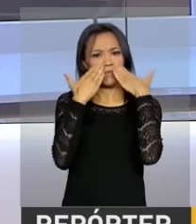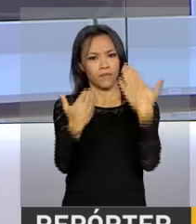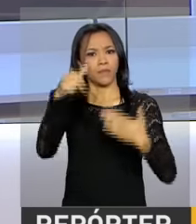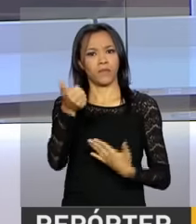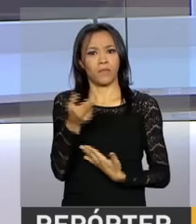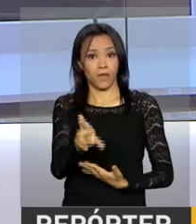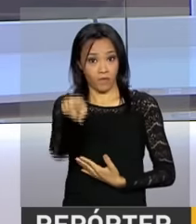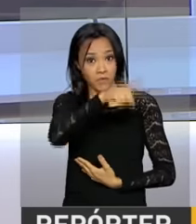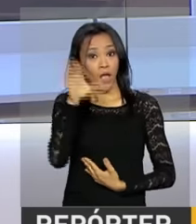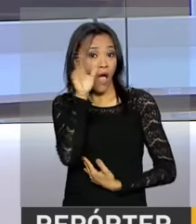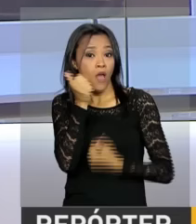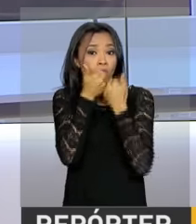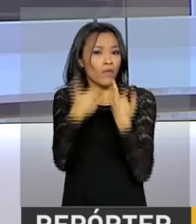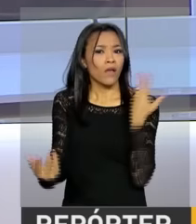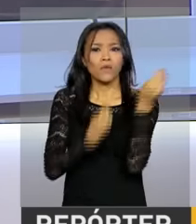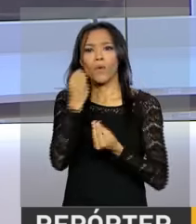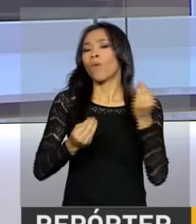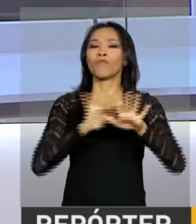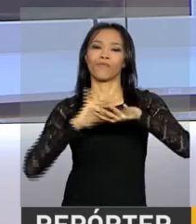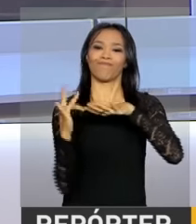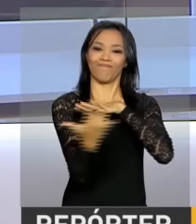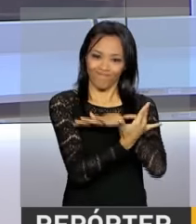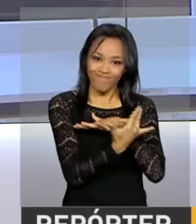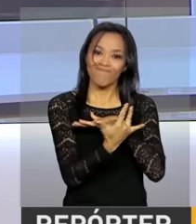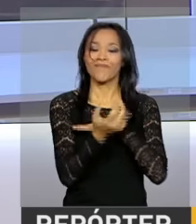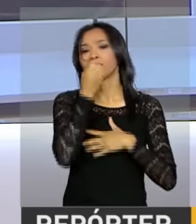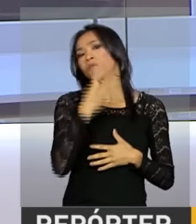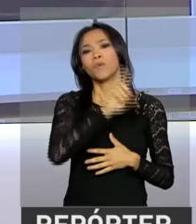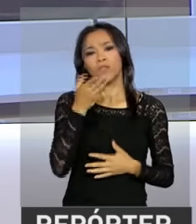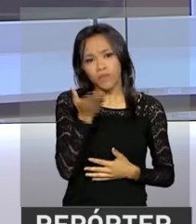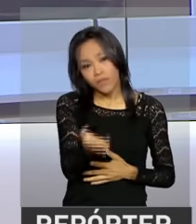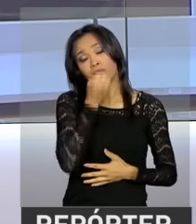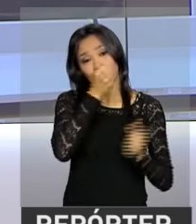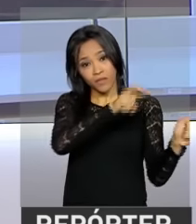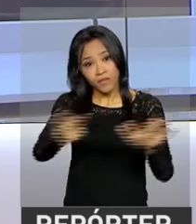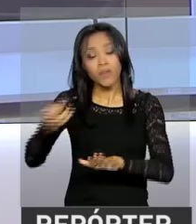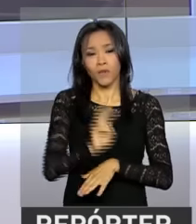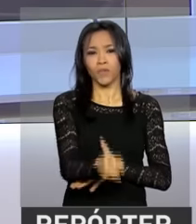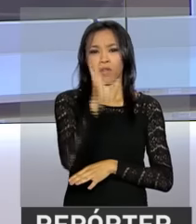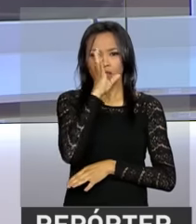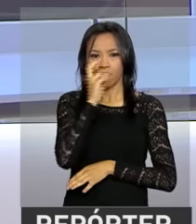NBR. Acompanhe também as novidades em nossas redes sociais. Um bom dia para você, uma boa semana e